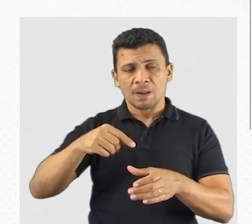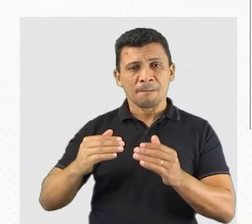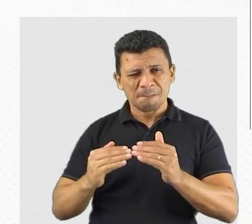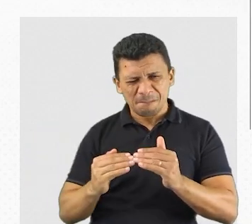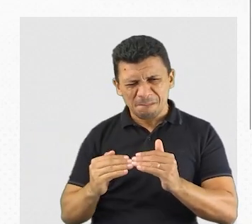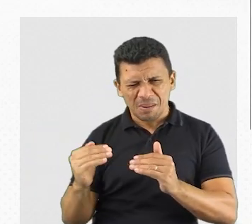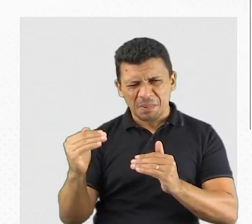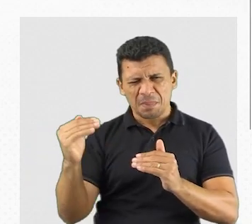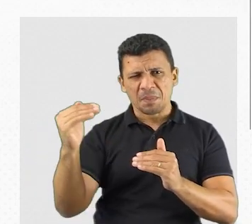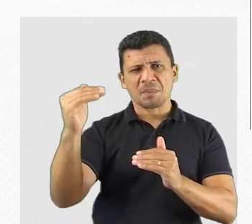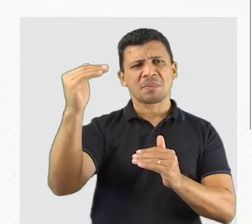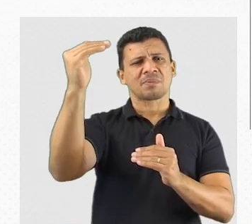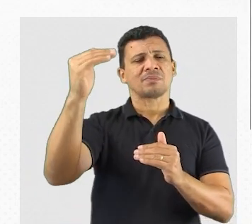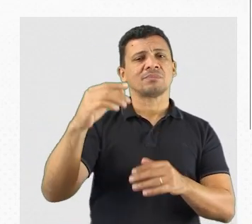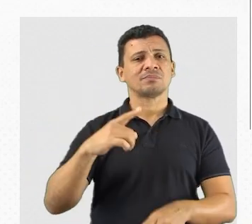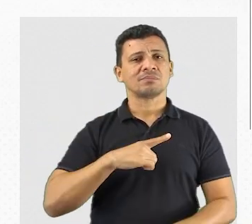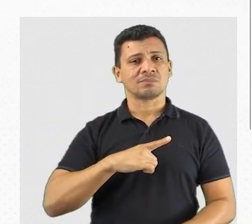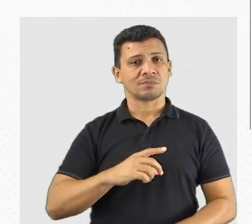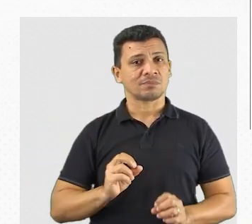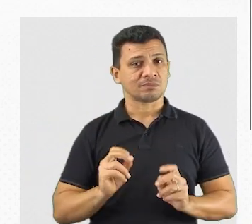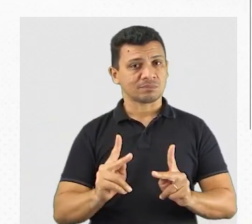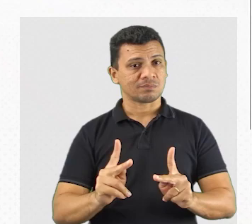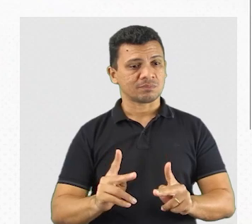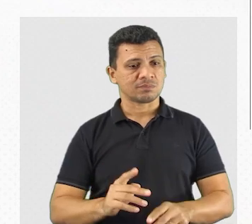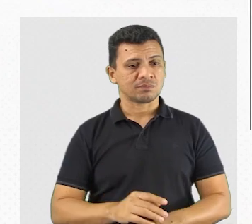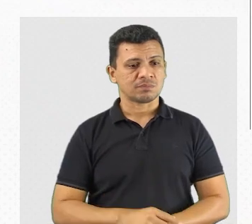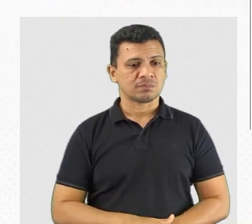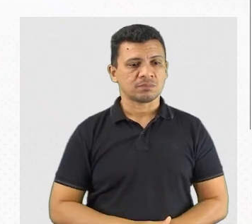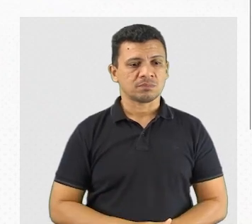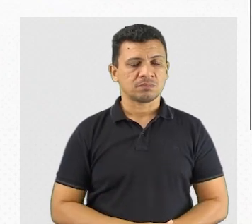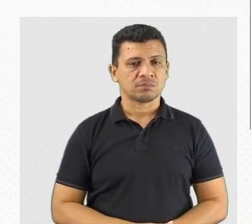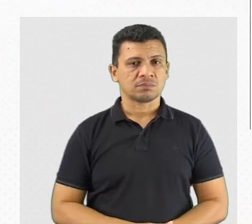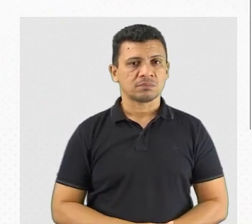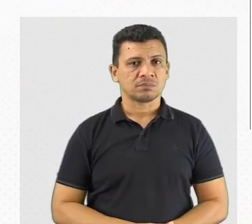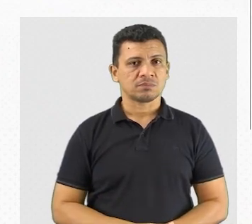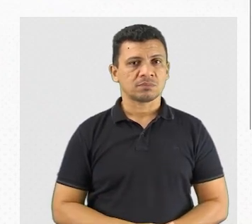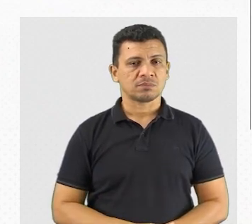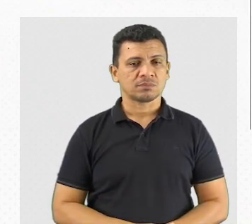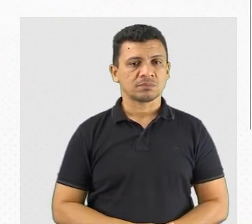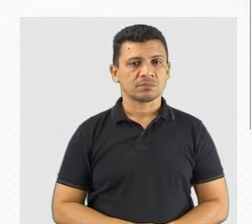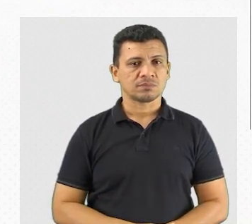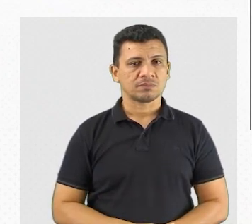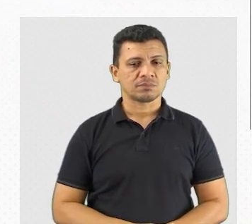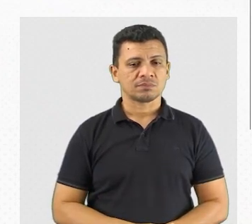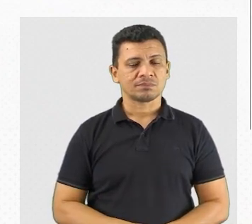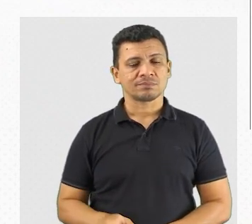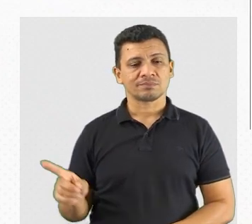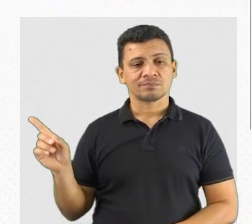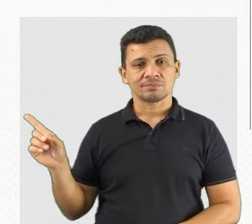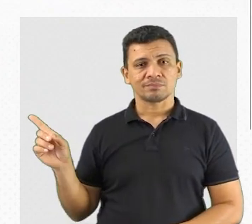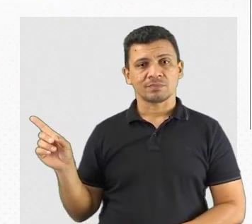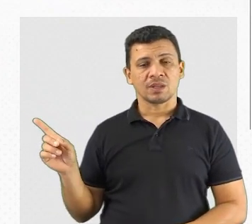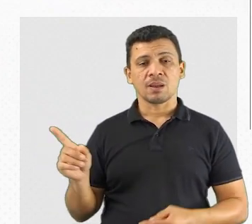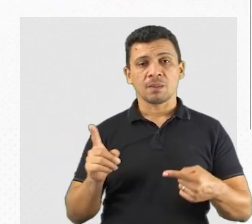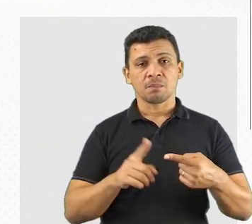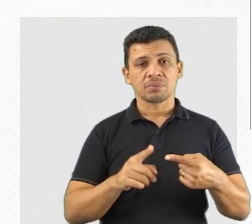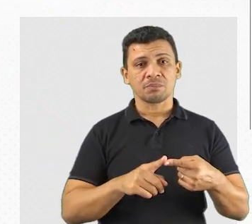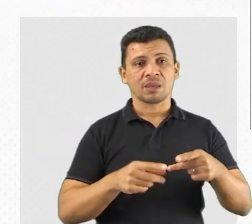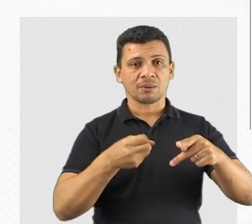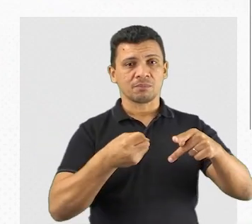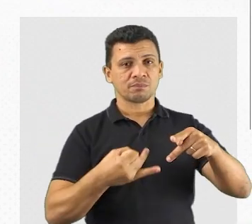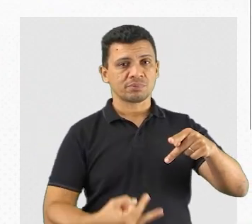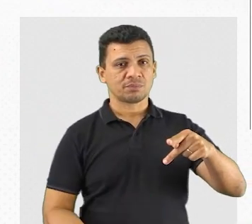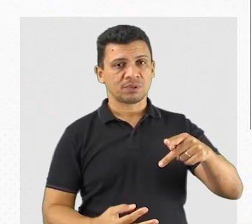Vai aumentar mais ainda, tá certo? Tranquilidade, beleza pura? Então, essa daí foi a nossa primeira